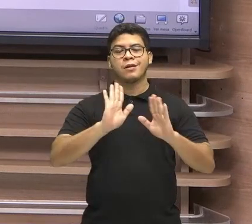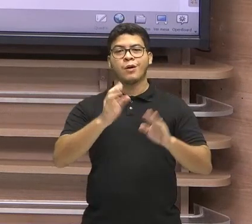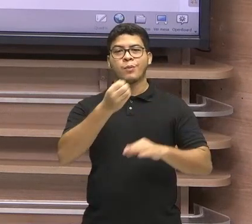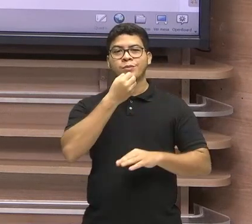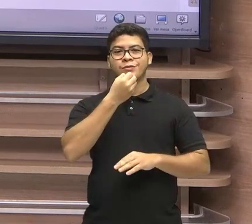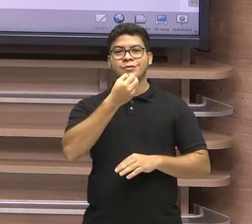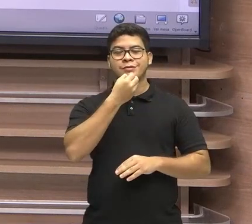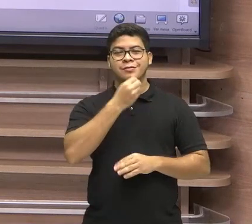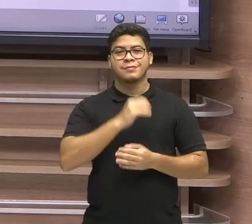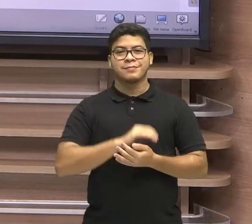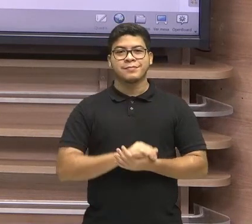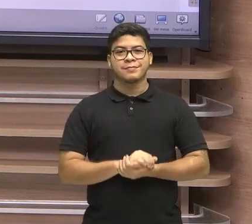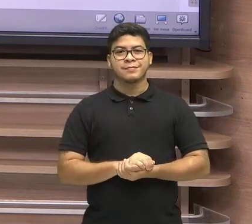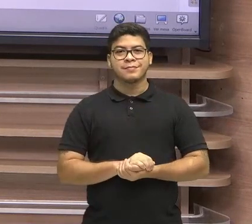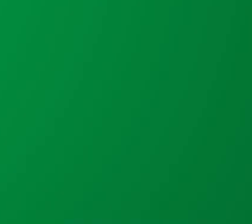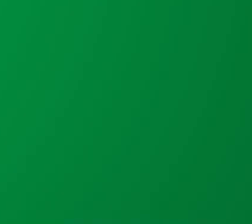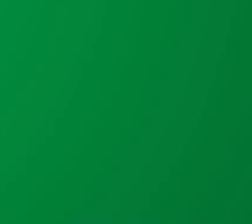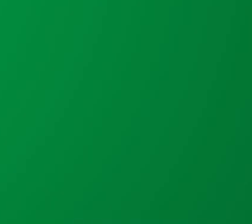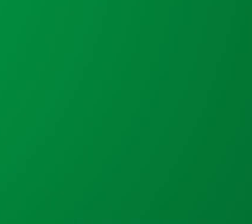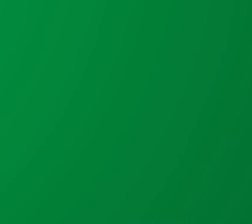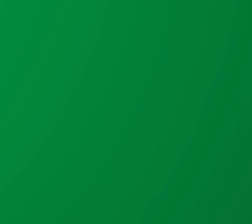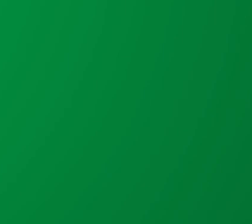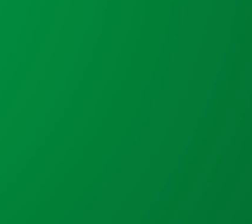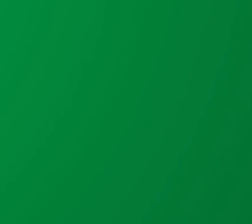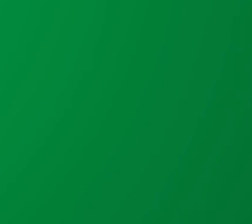próxima oportunidade.